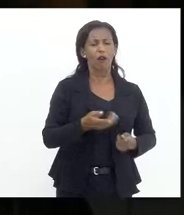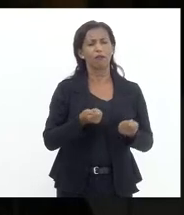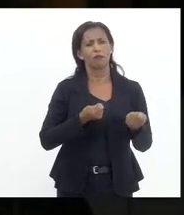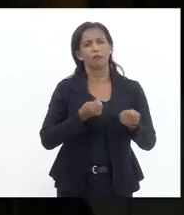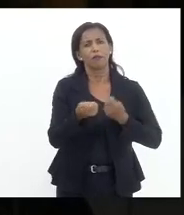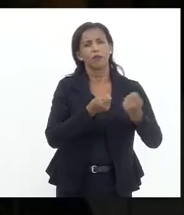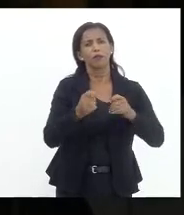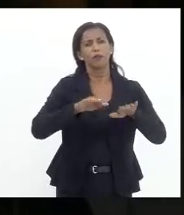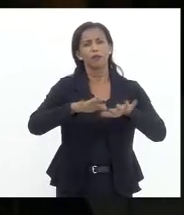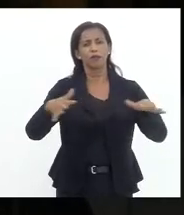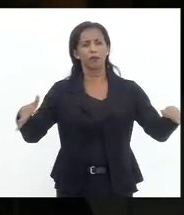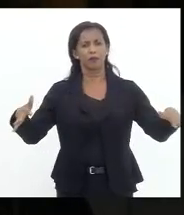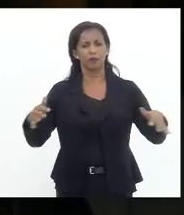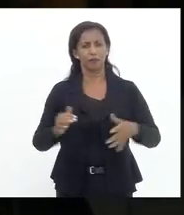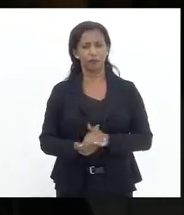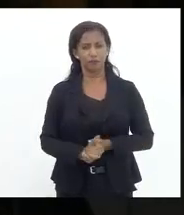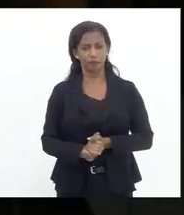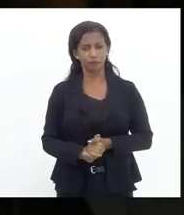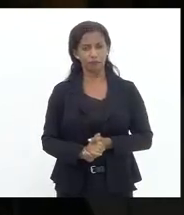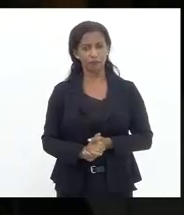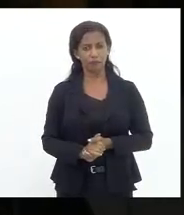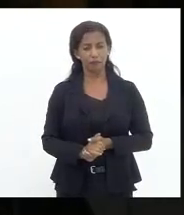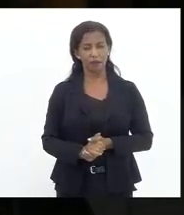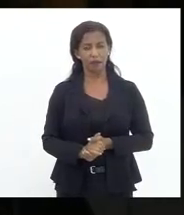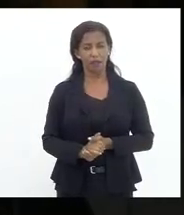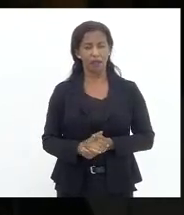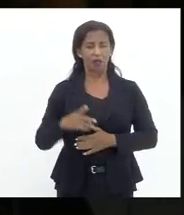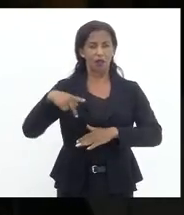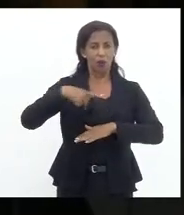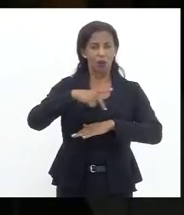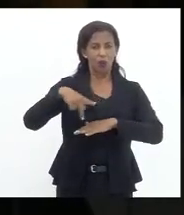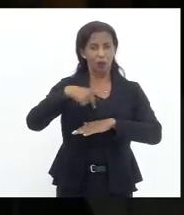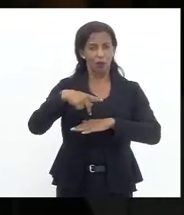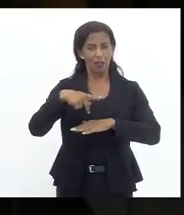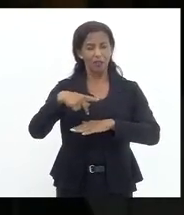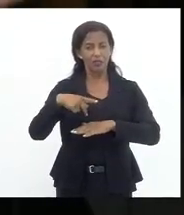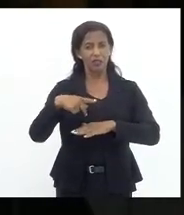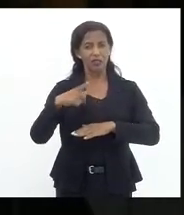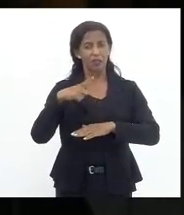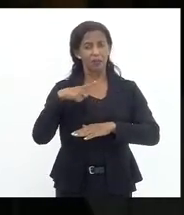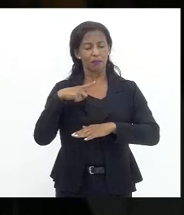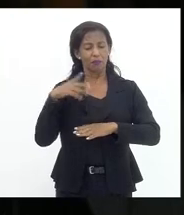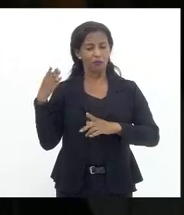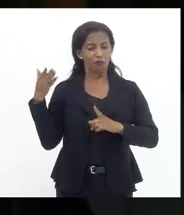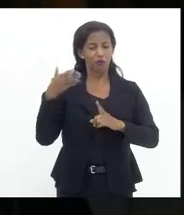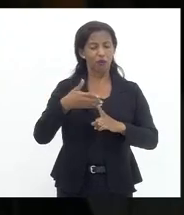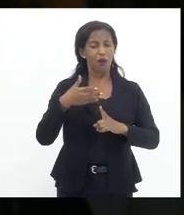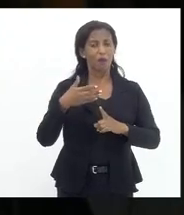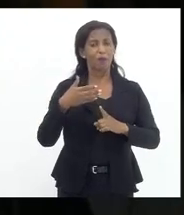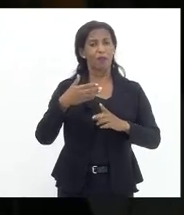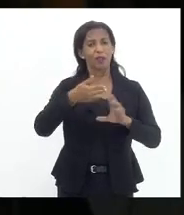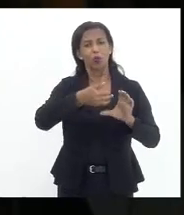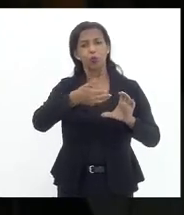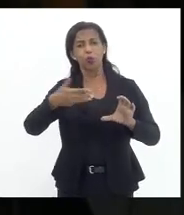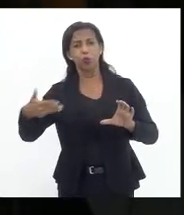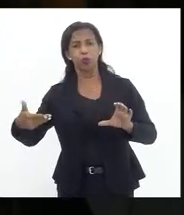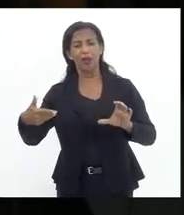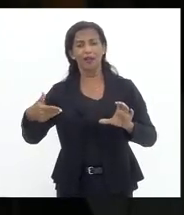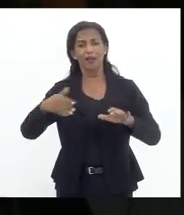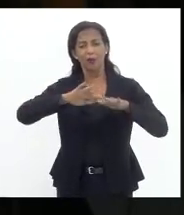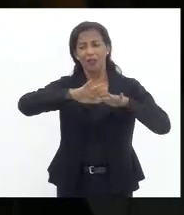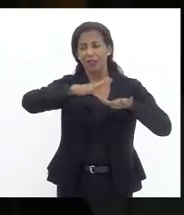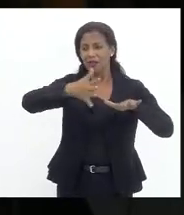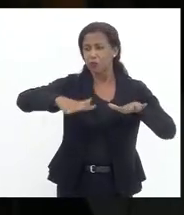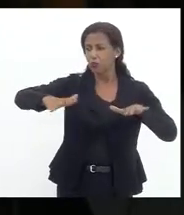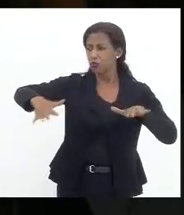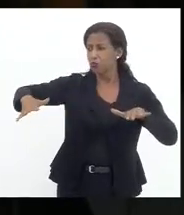economia do mar. Um país vocacionado para a economia do mar pelas características geográficas, pelo nosso litoral,